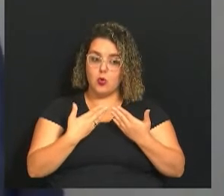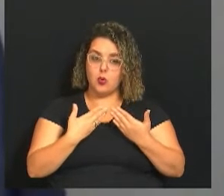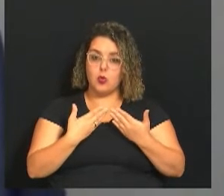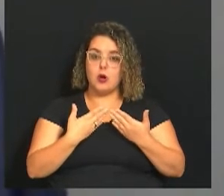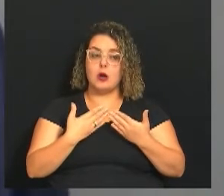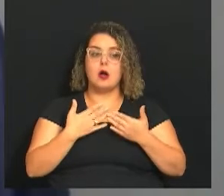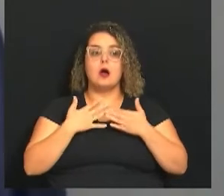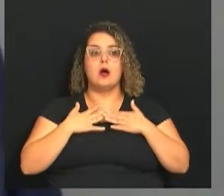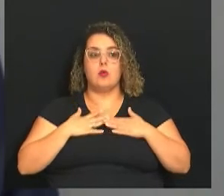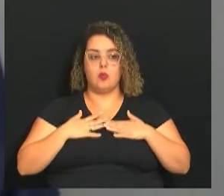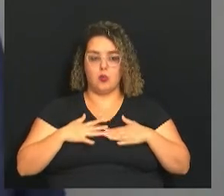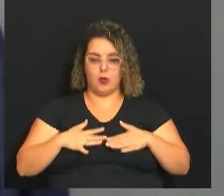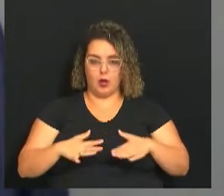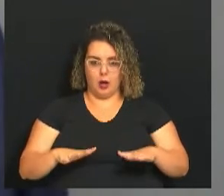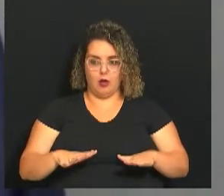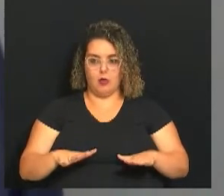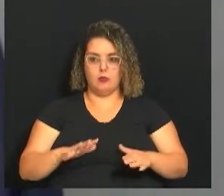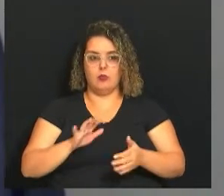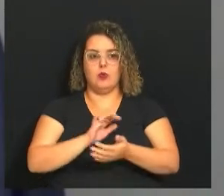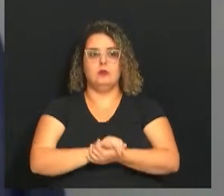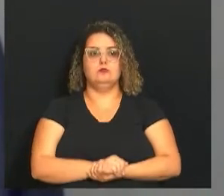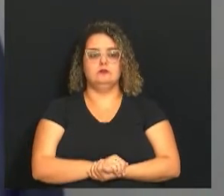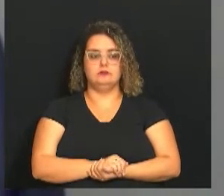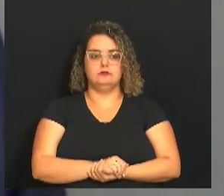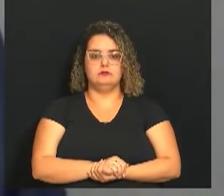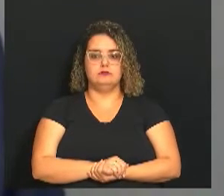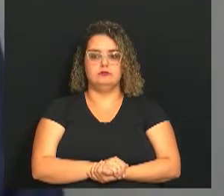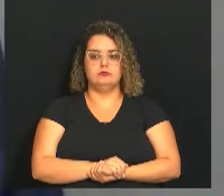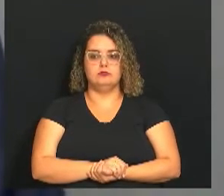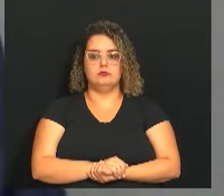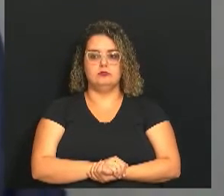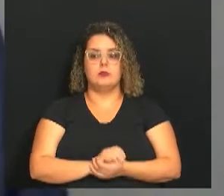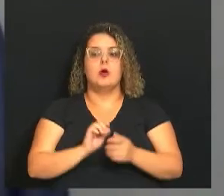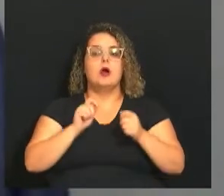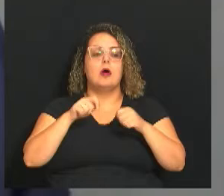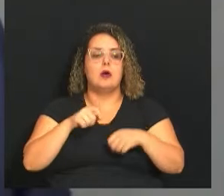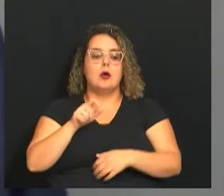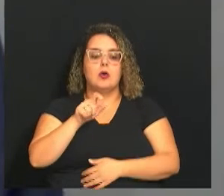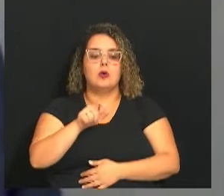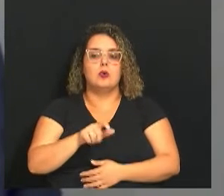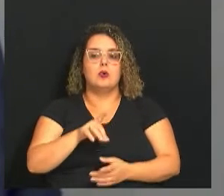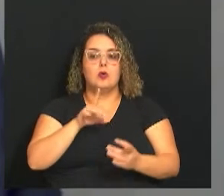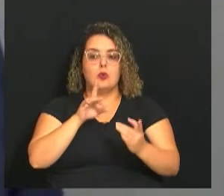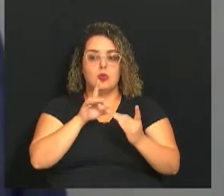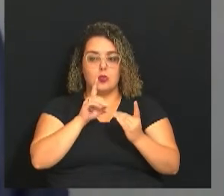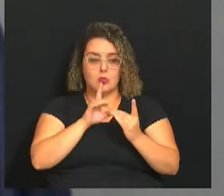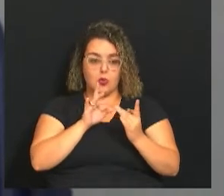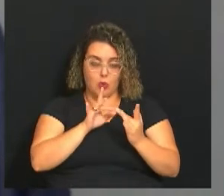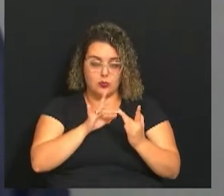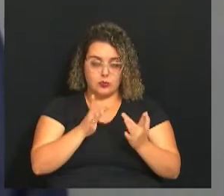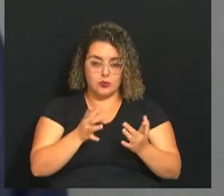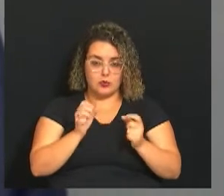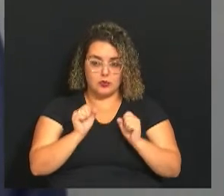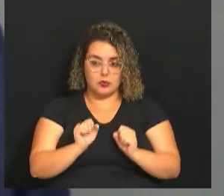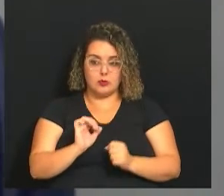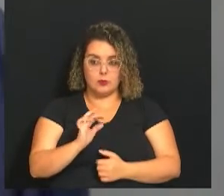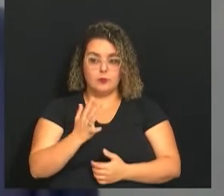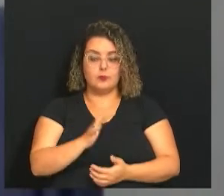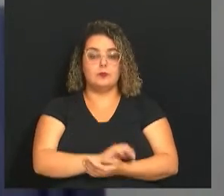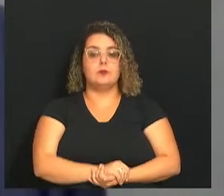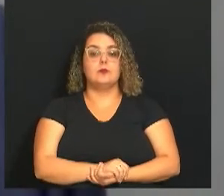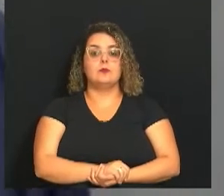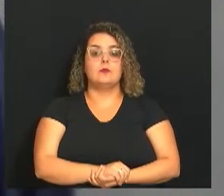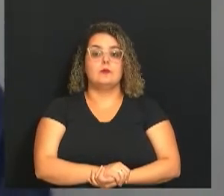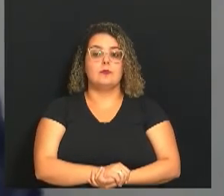amistosa, reunir circunstâncias que possibilitem que esse contato seja realizado e que o funcionário tenha